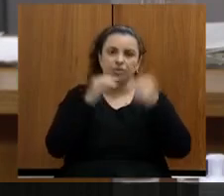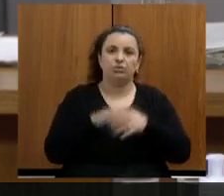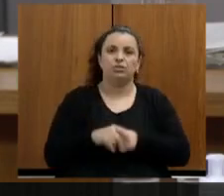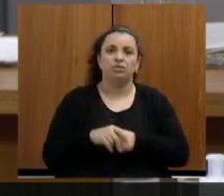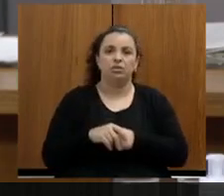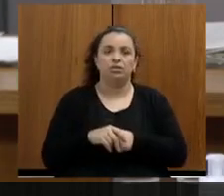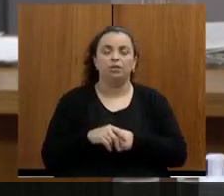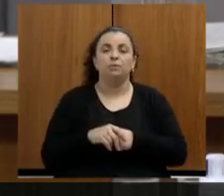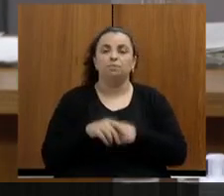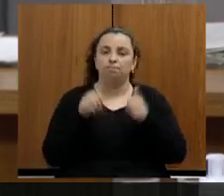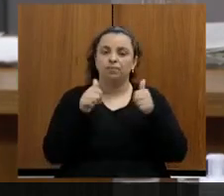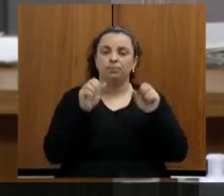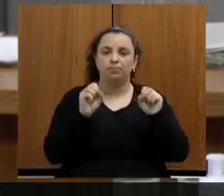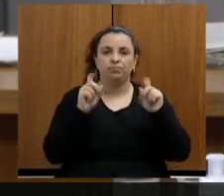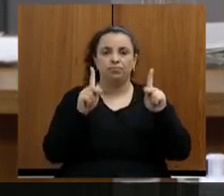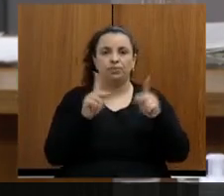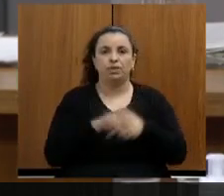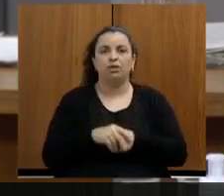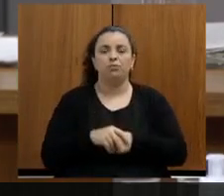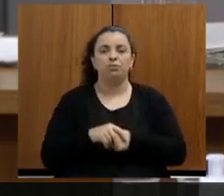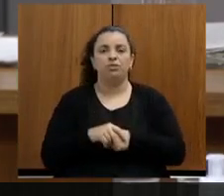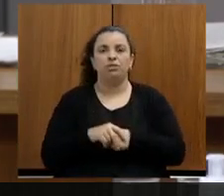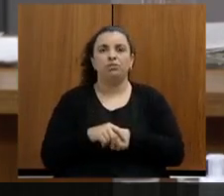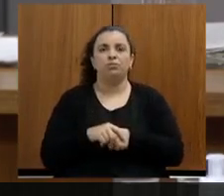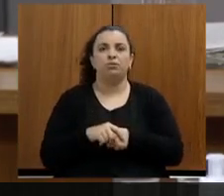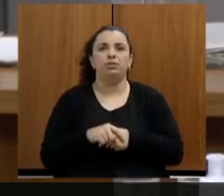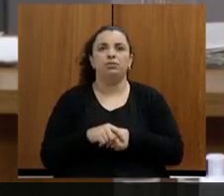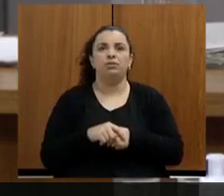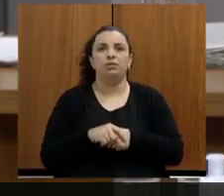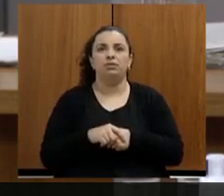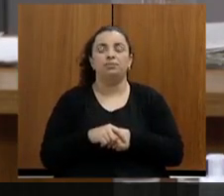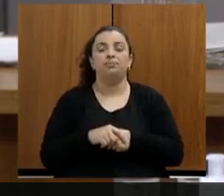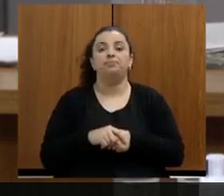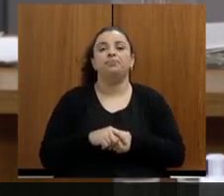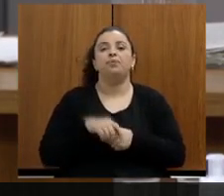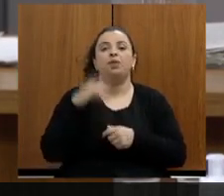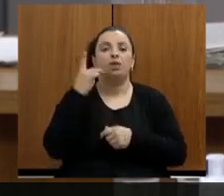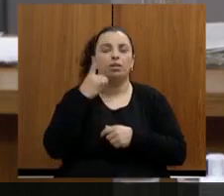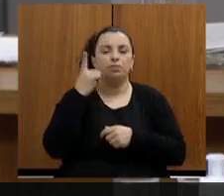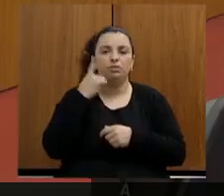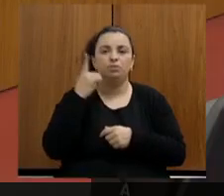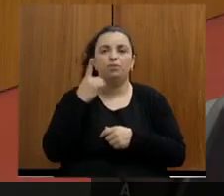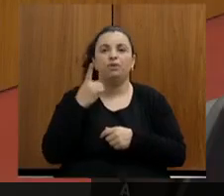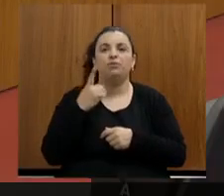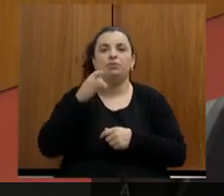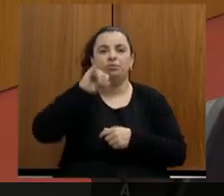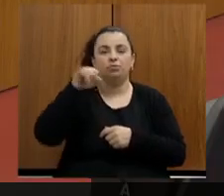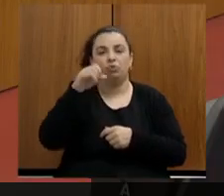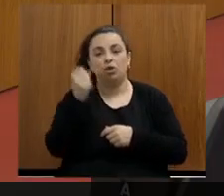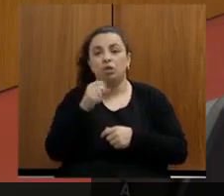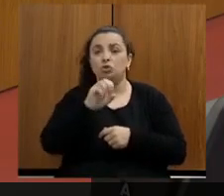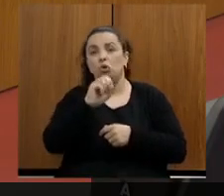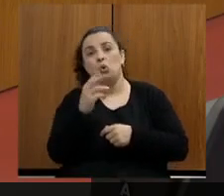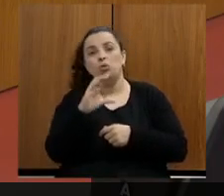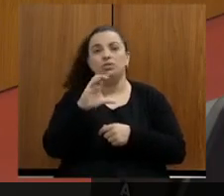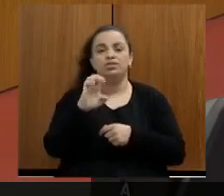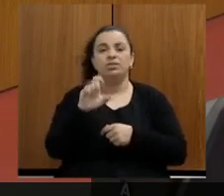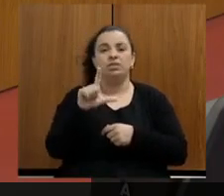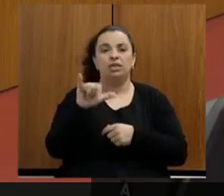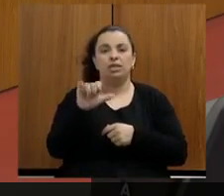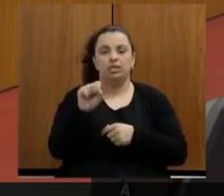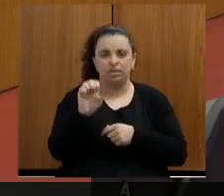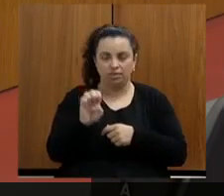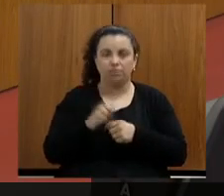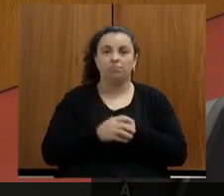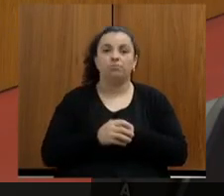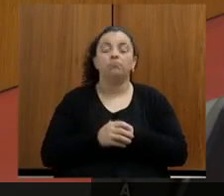oque é o deputado João Leite ou cereja viola a